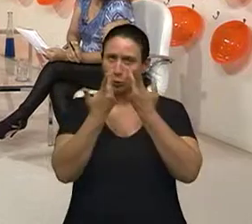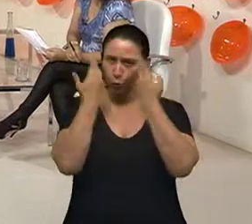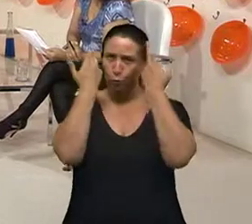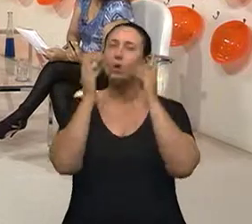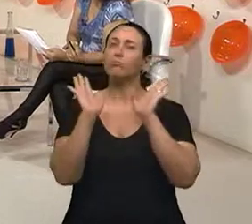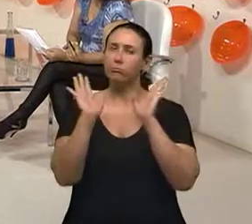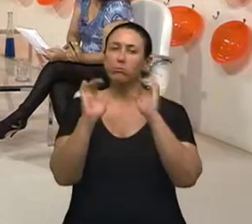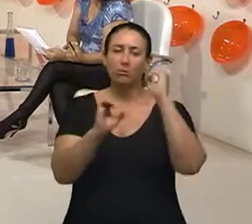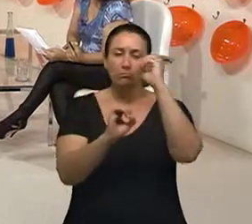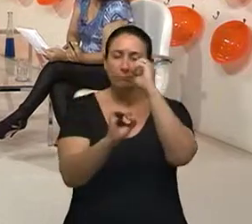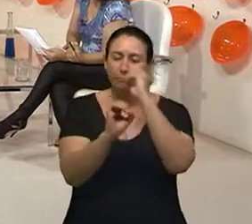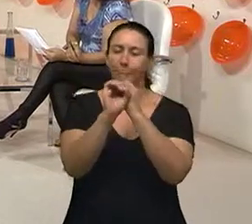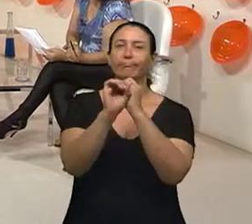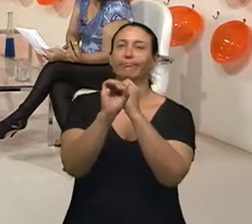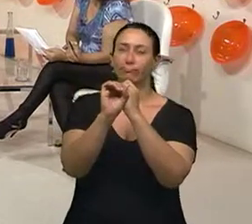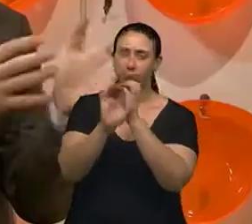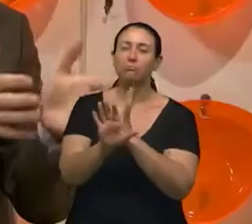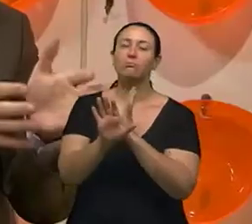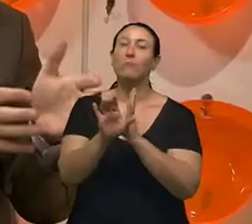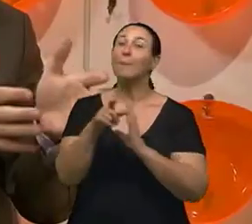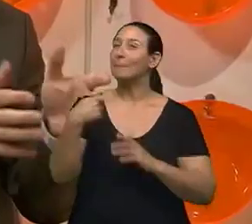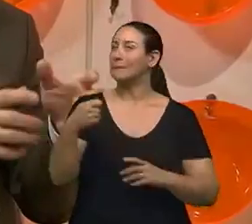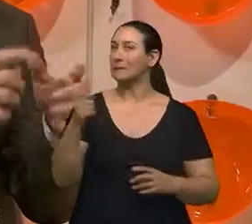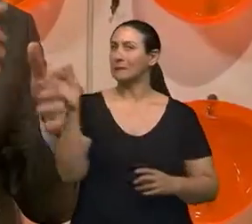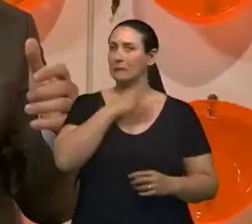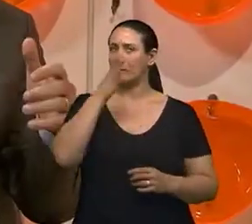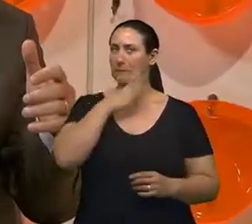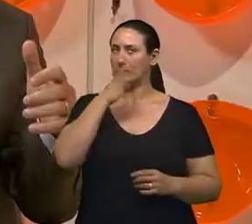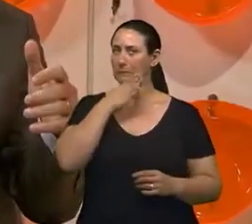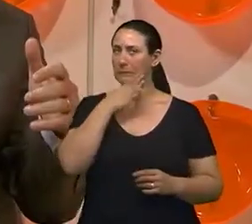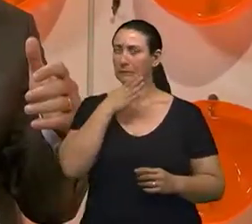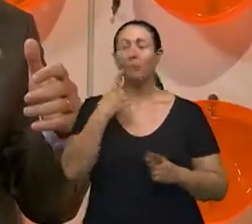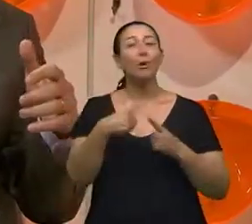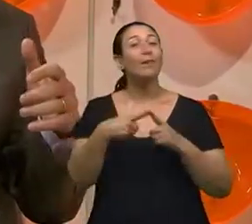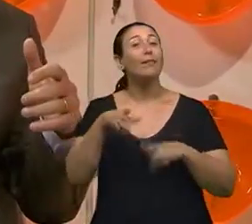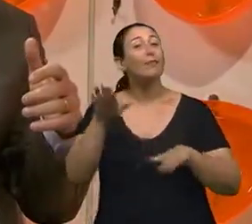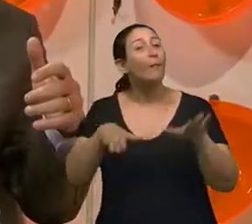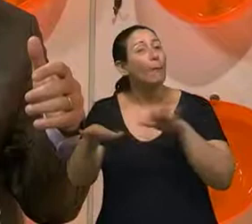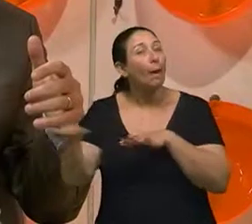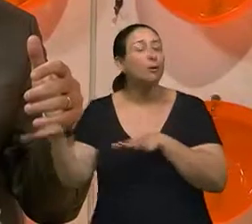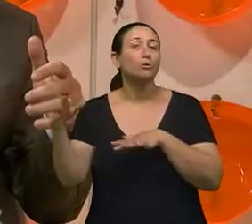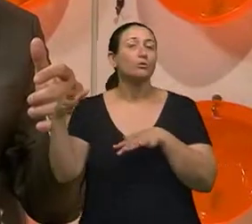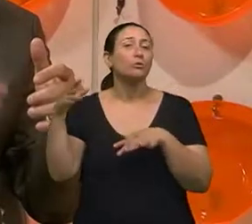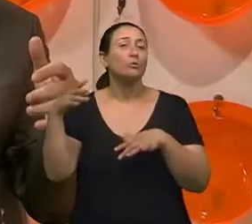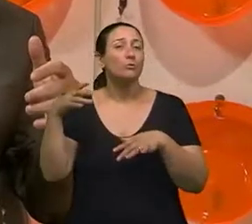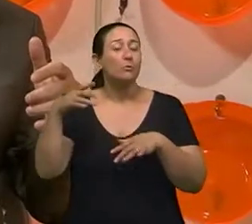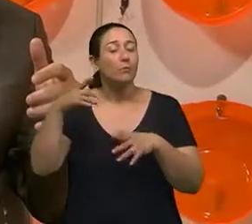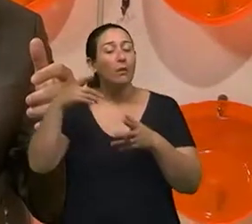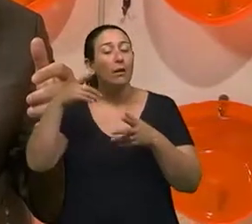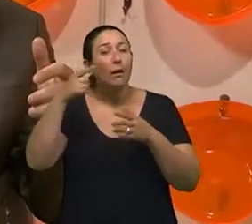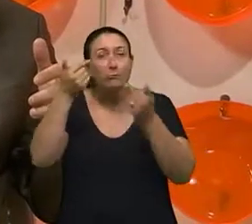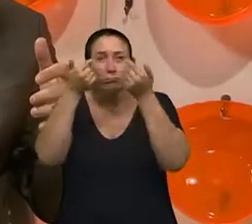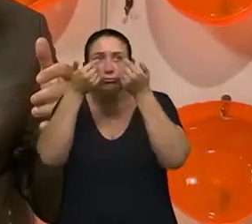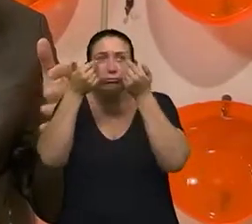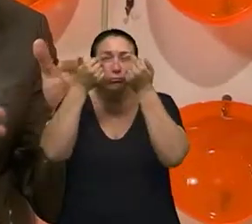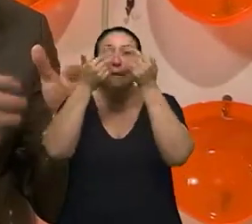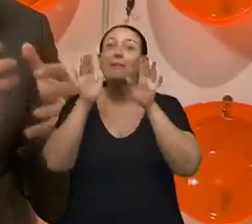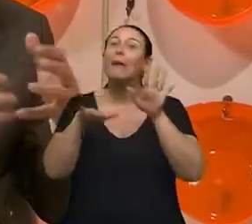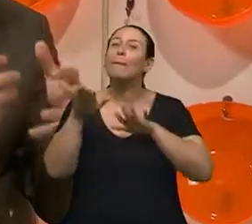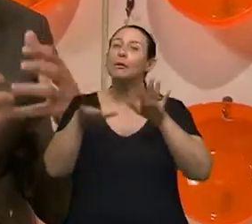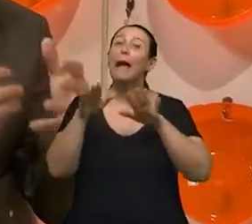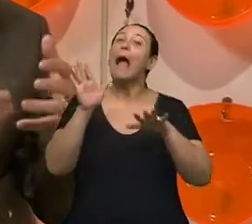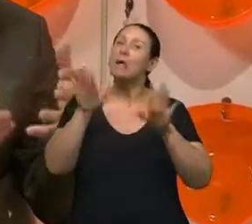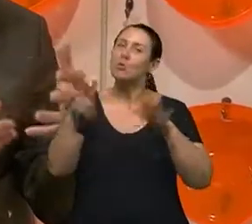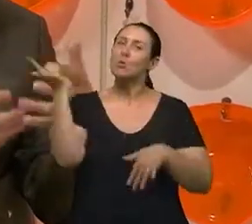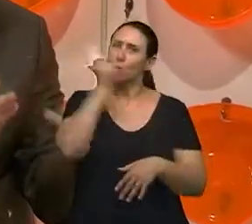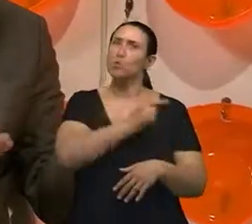corretiva. E essa cirurgia deve ser feita o mais breve possível, dependendo da área que a retina sofreu descolamento. Então,